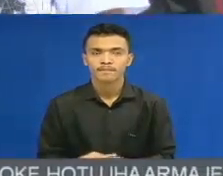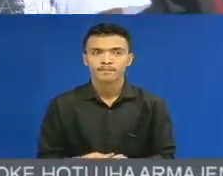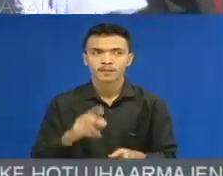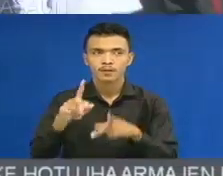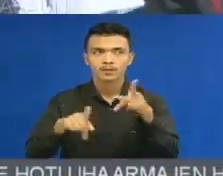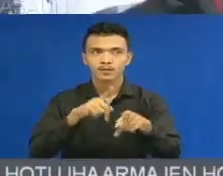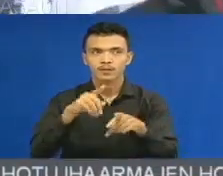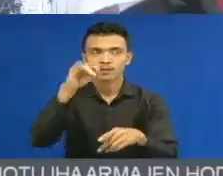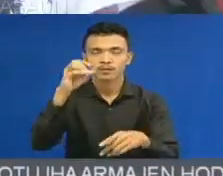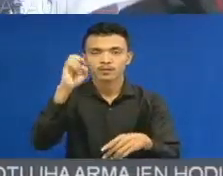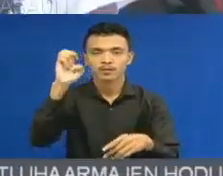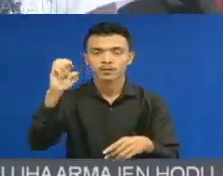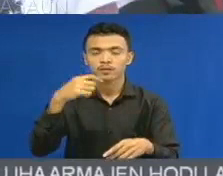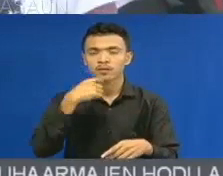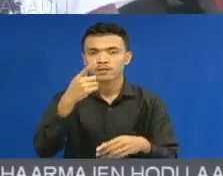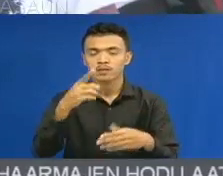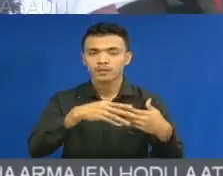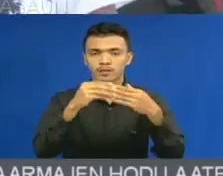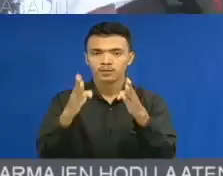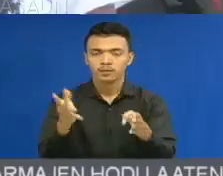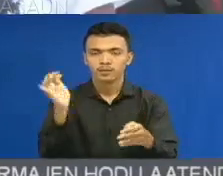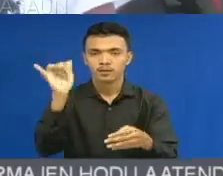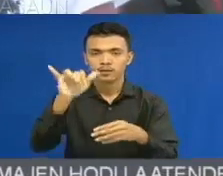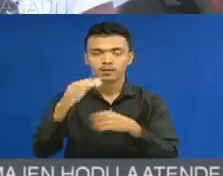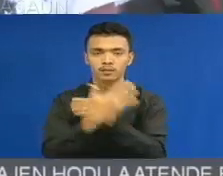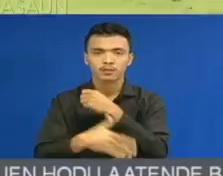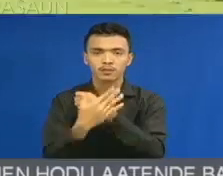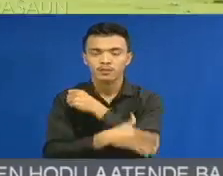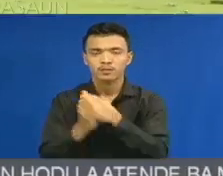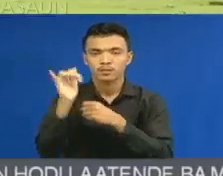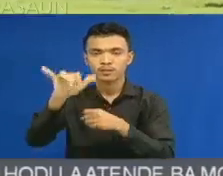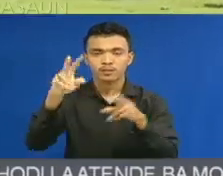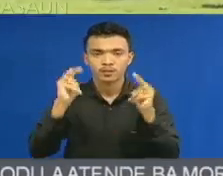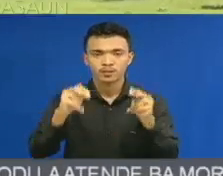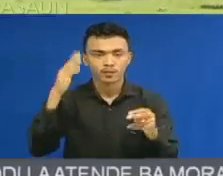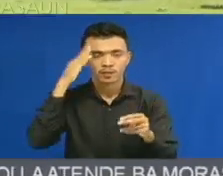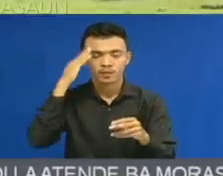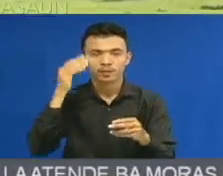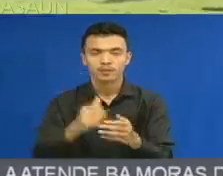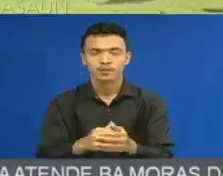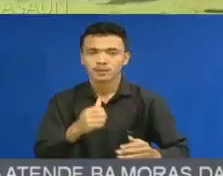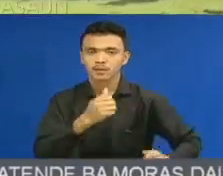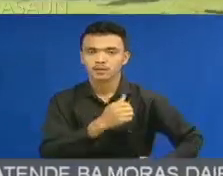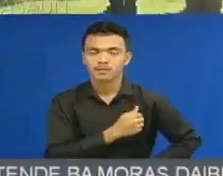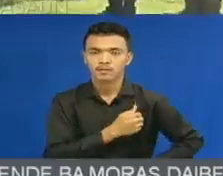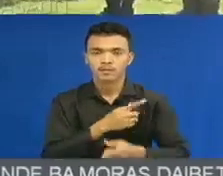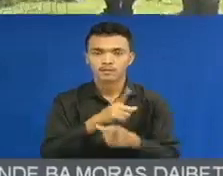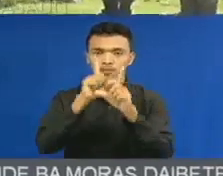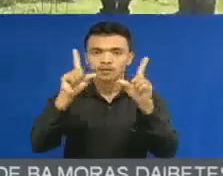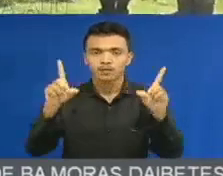Cidadão Zeda Costa Pinto afirma líder nação Sira tem que halo reflexão ba dedicação luta Força Armada Libertação